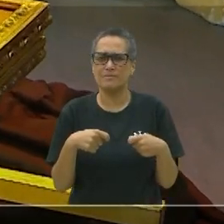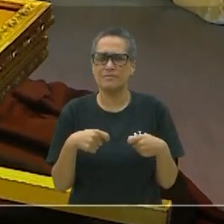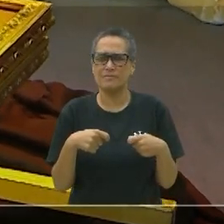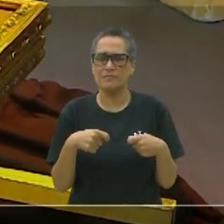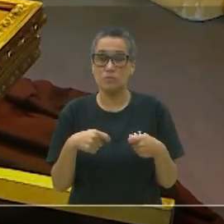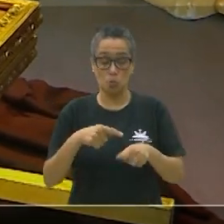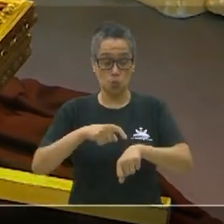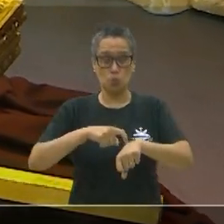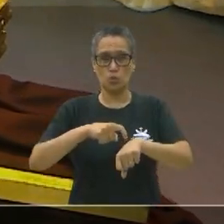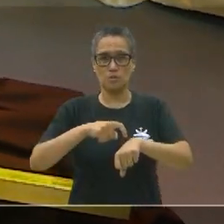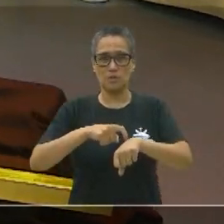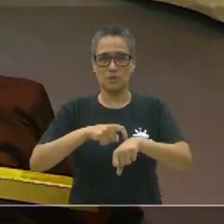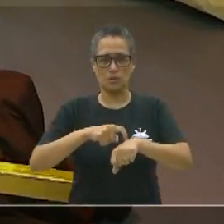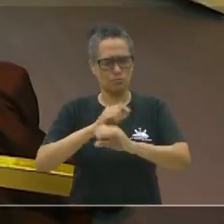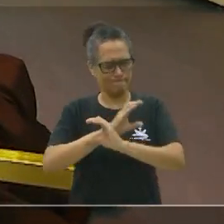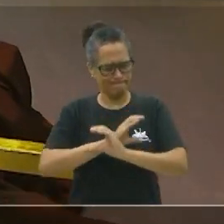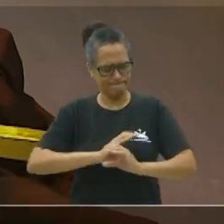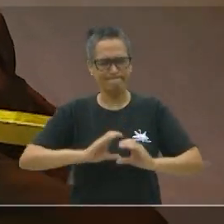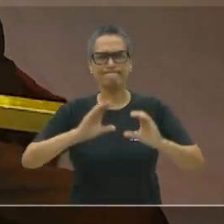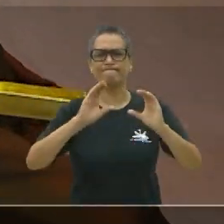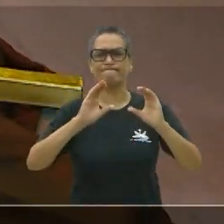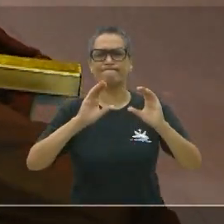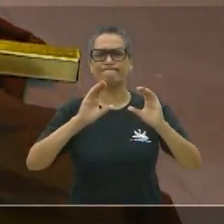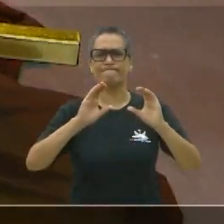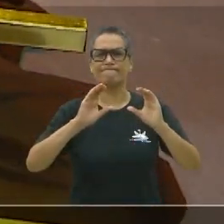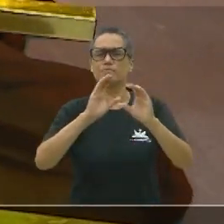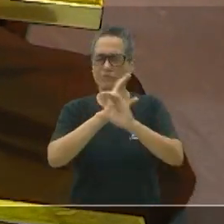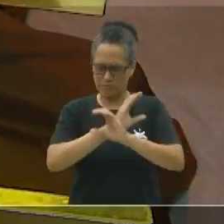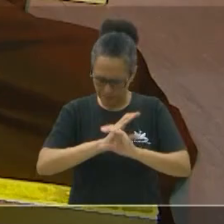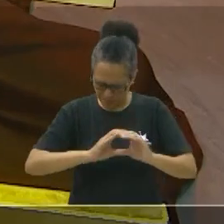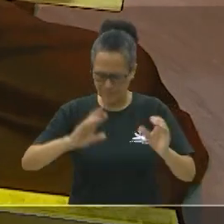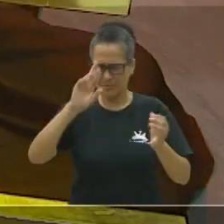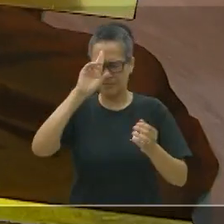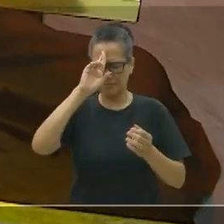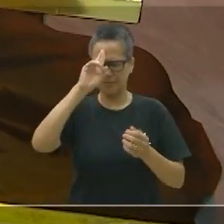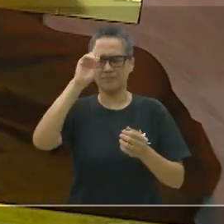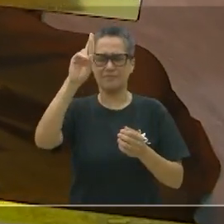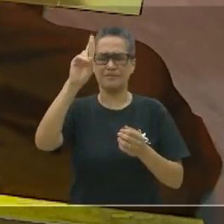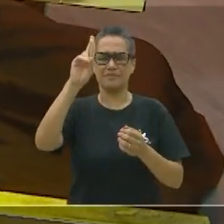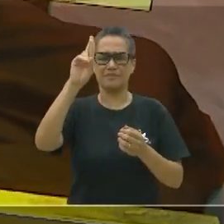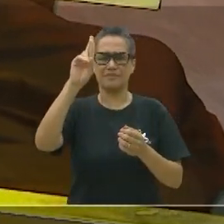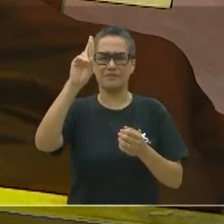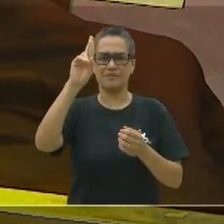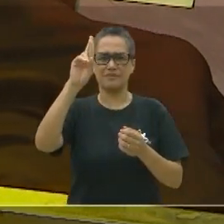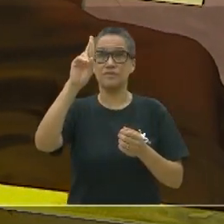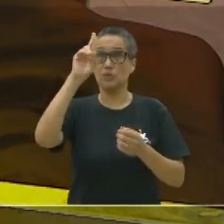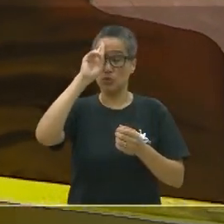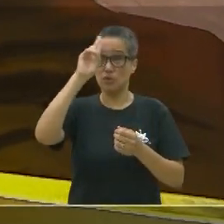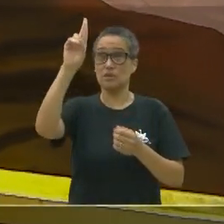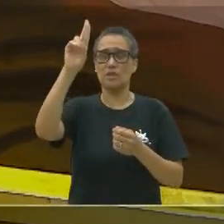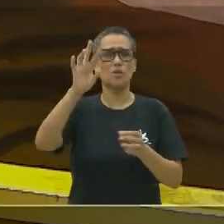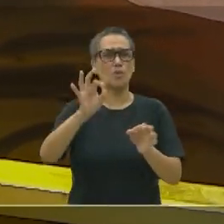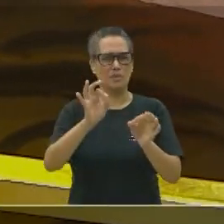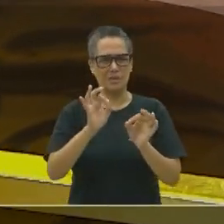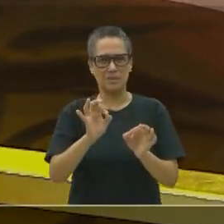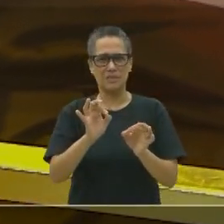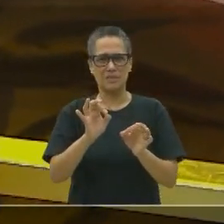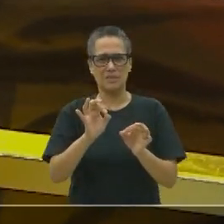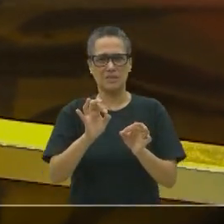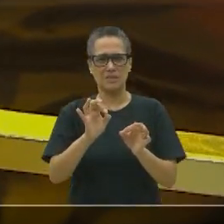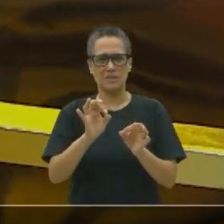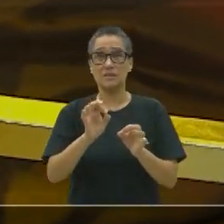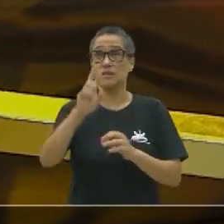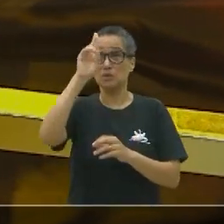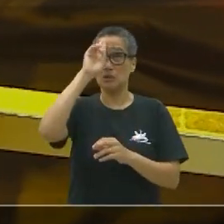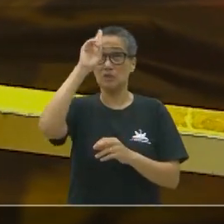É momento de confiar, confie no Senhor. Ele aquele que silencia